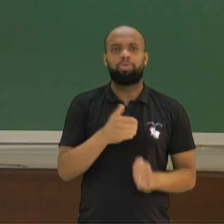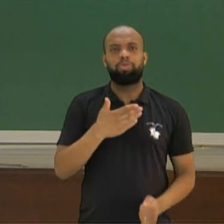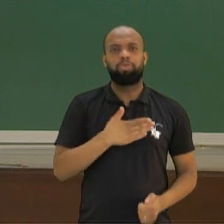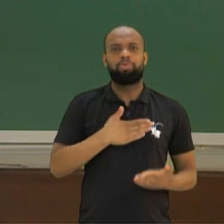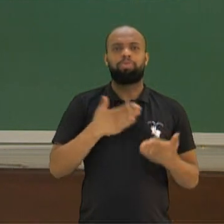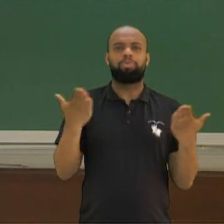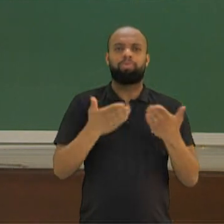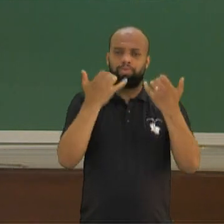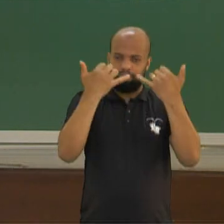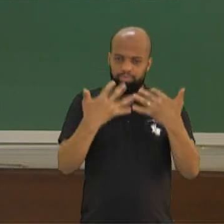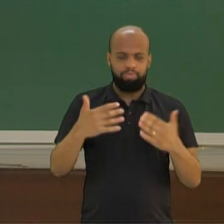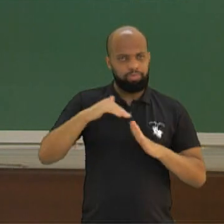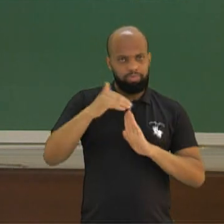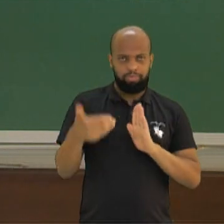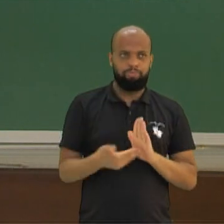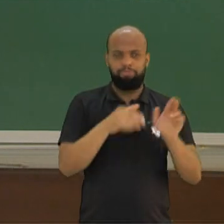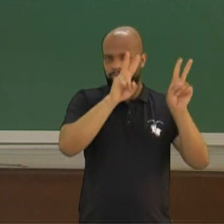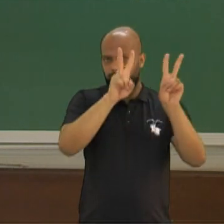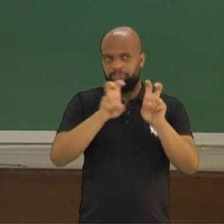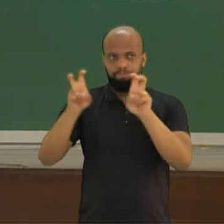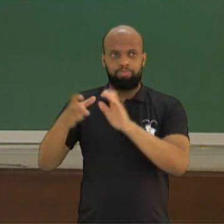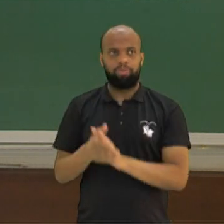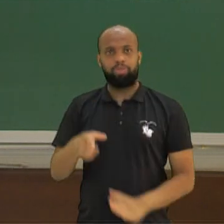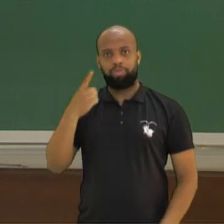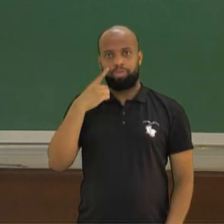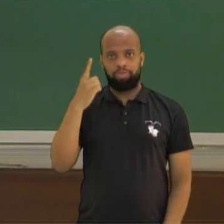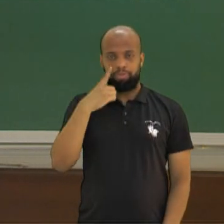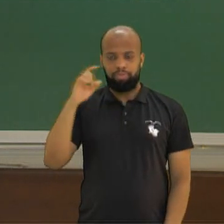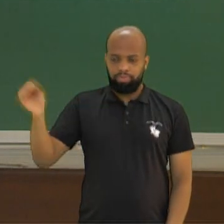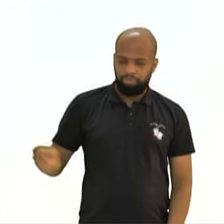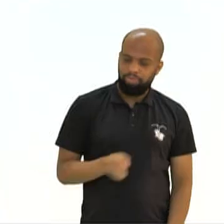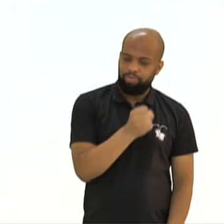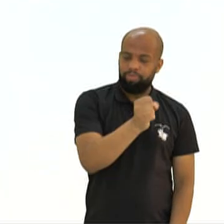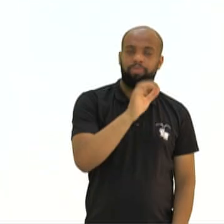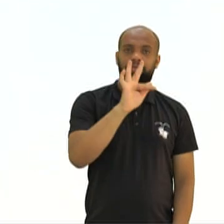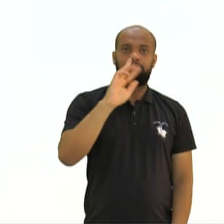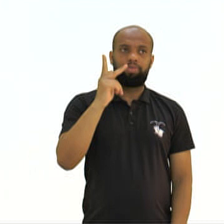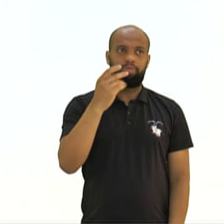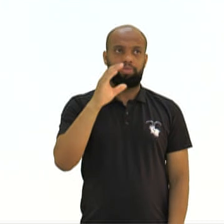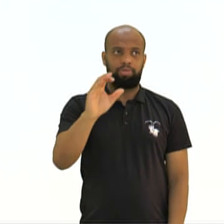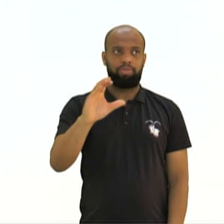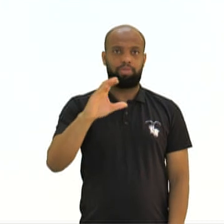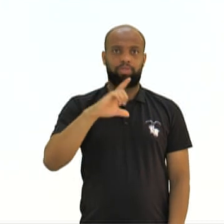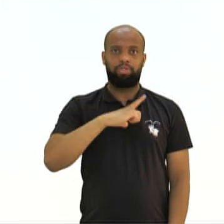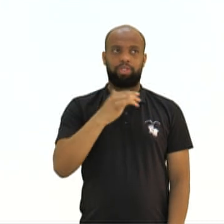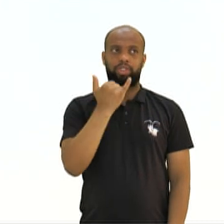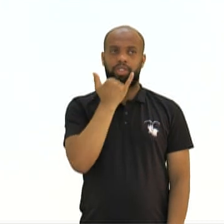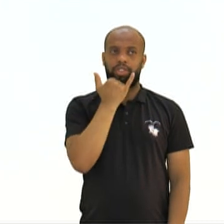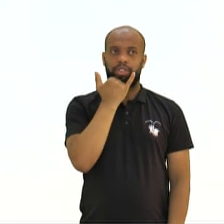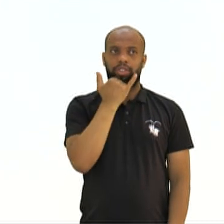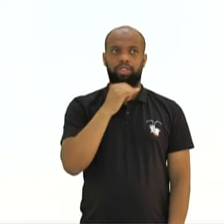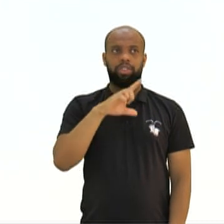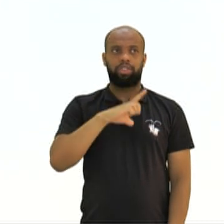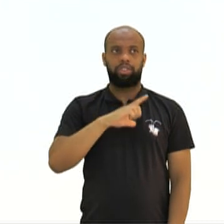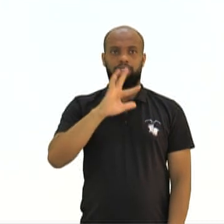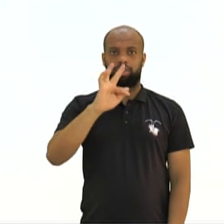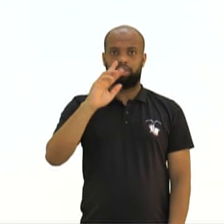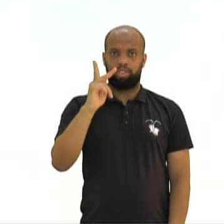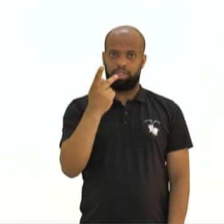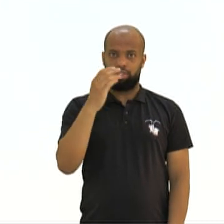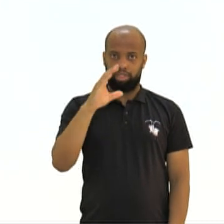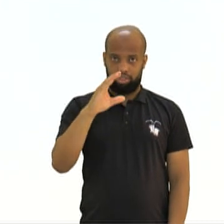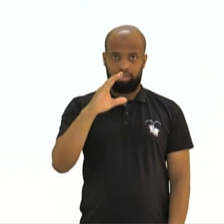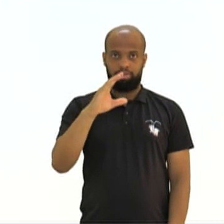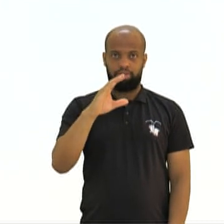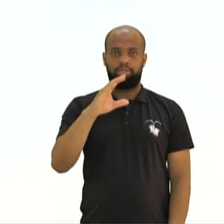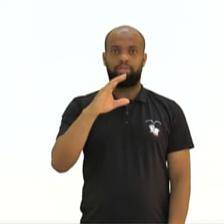destrinchar, vamos estudar esses temas aí, gente. Aqui a posse do Fernando Henrique Cardoso, desculpem. Aqui a posse do Fernando Henrique